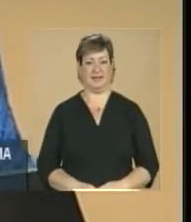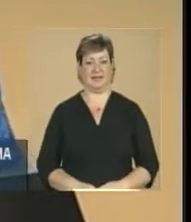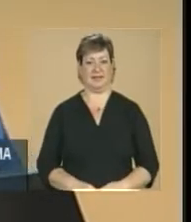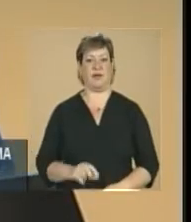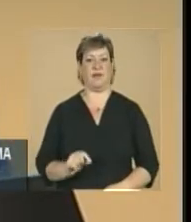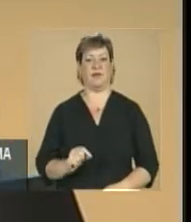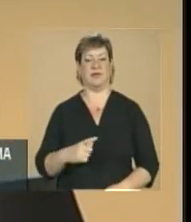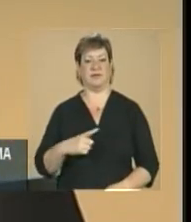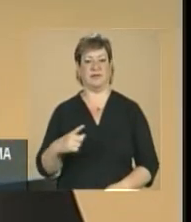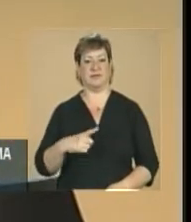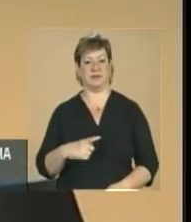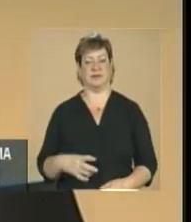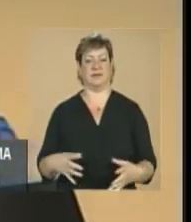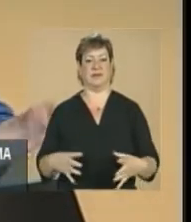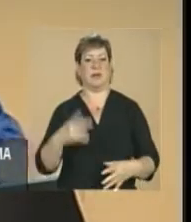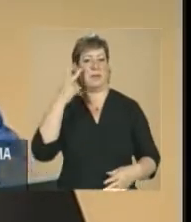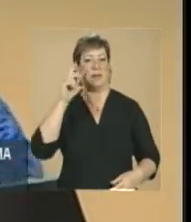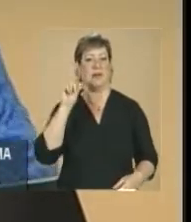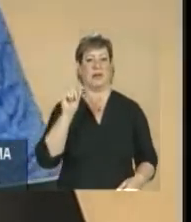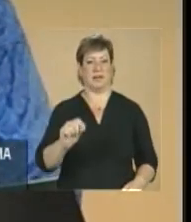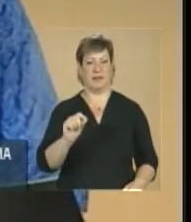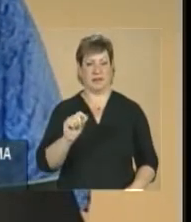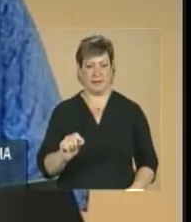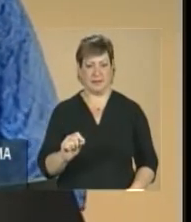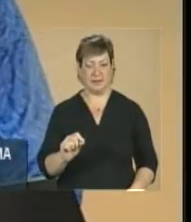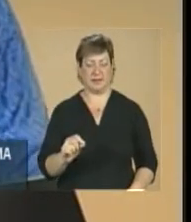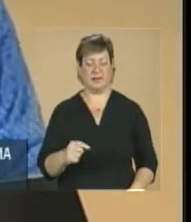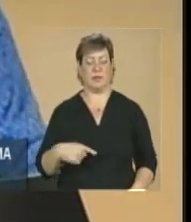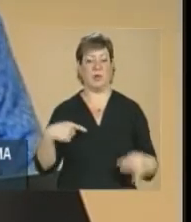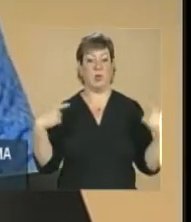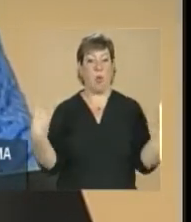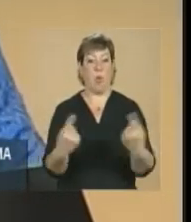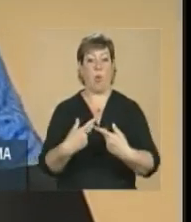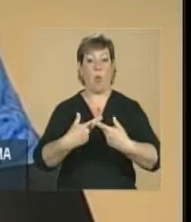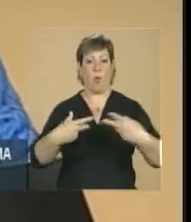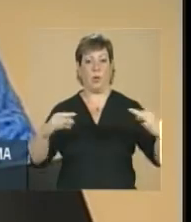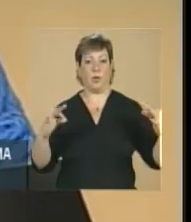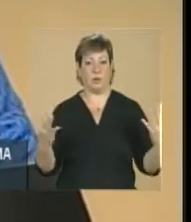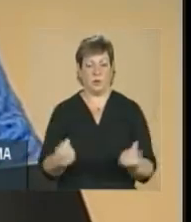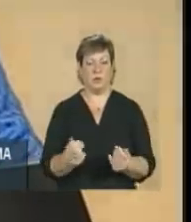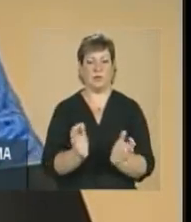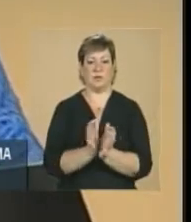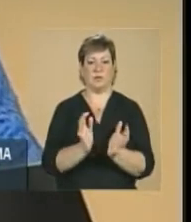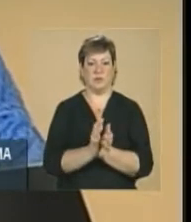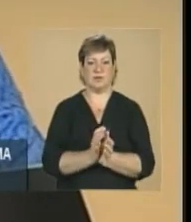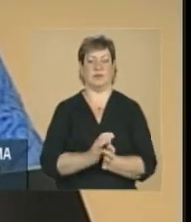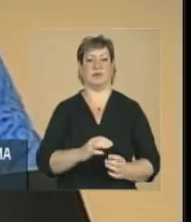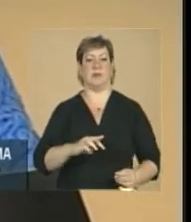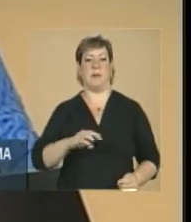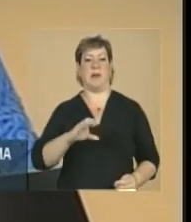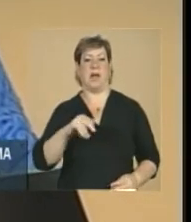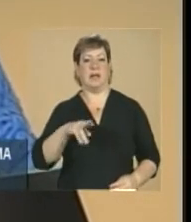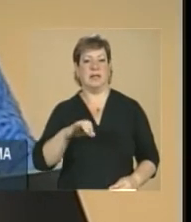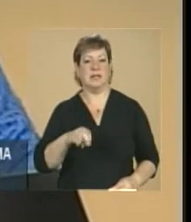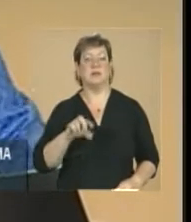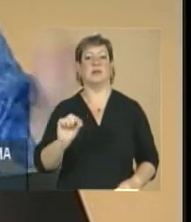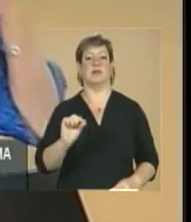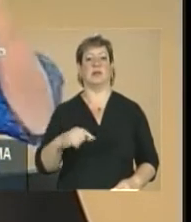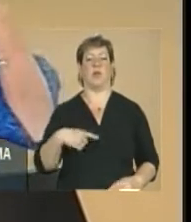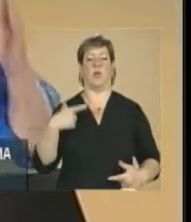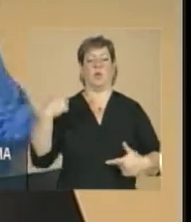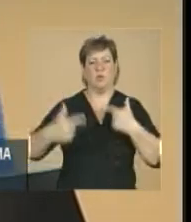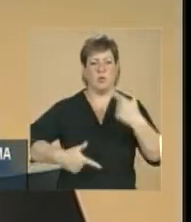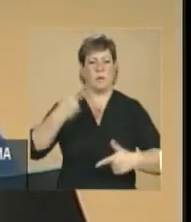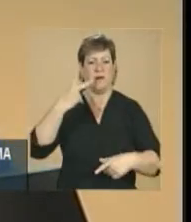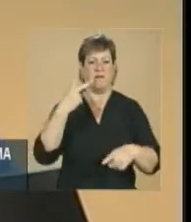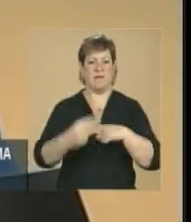para que os mecanismos de combate à crise e de